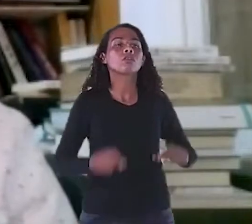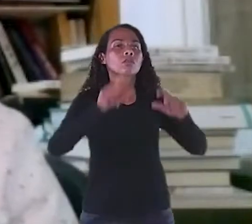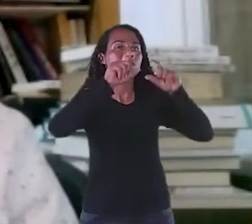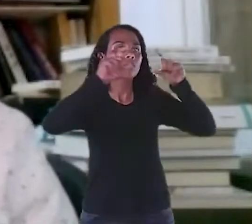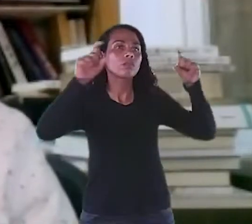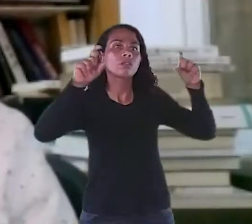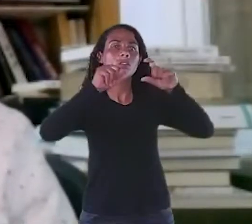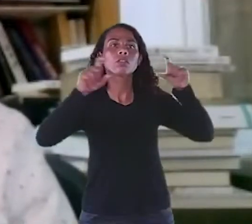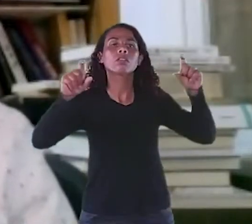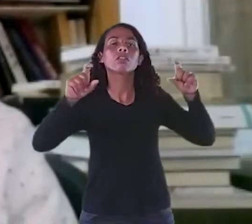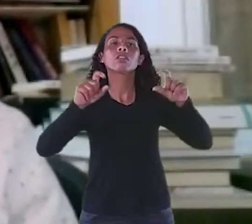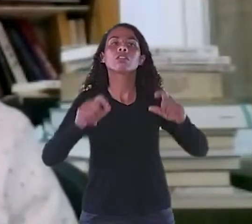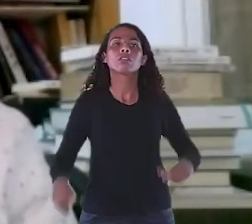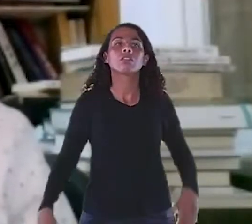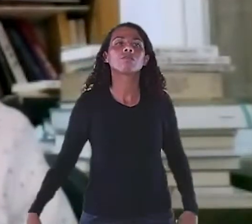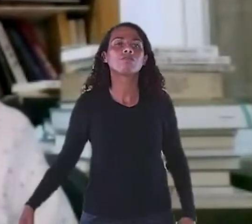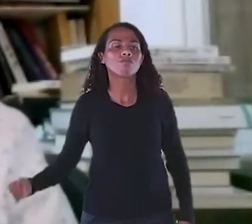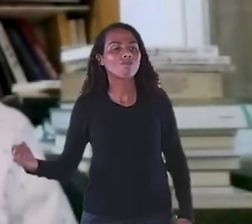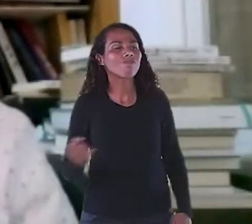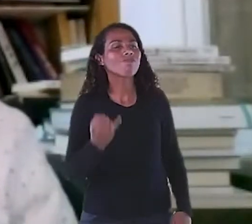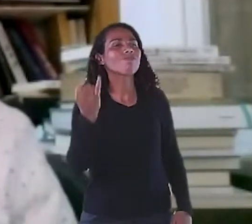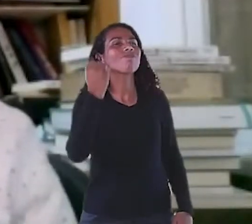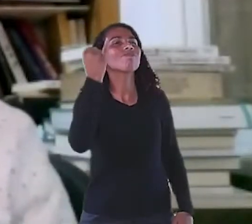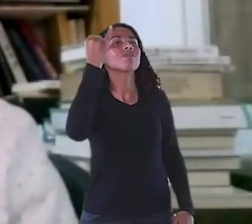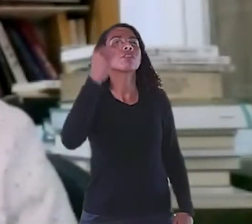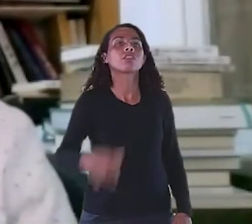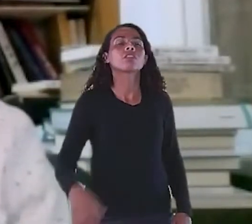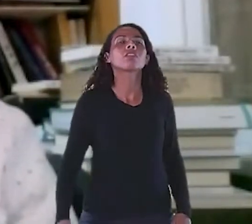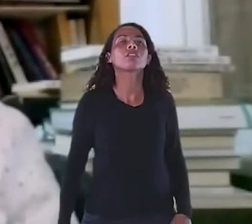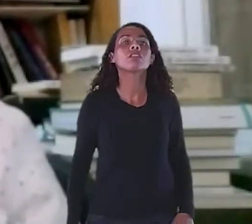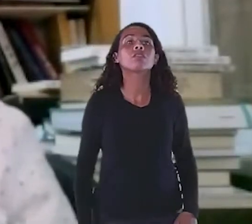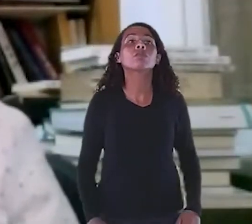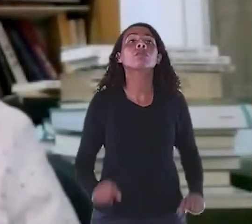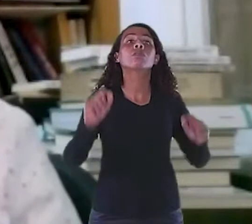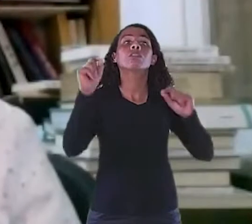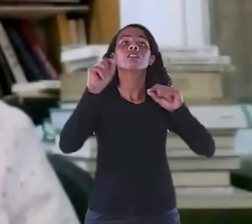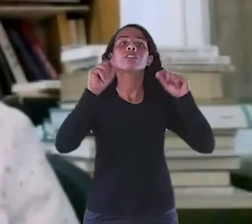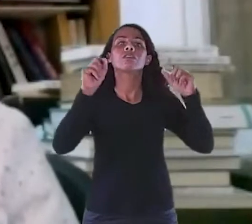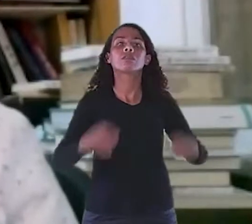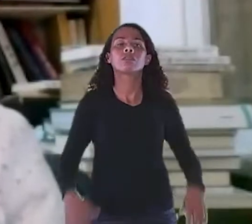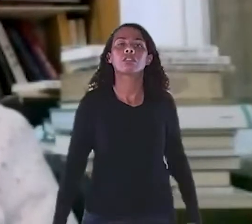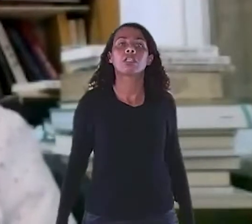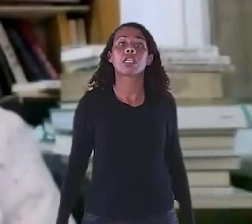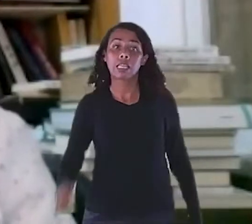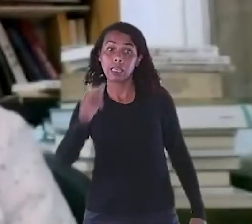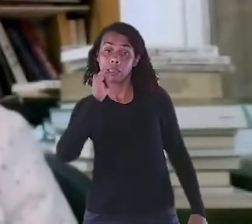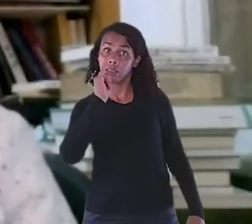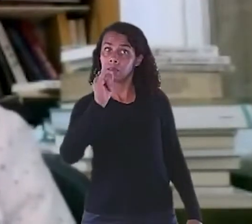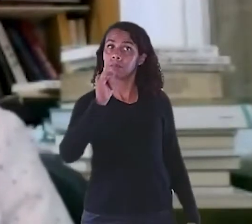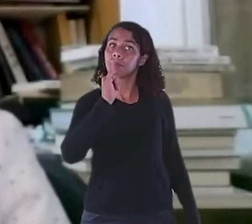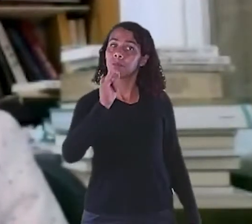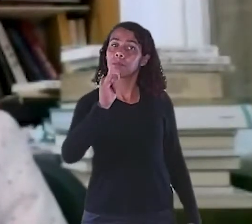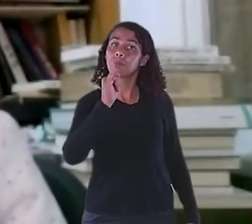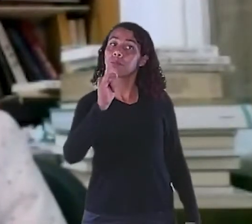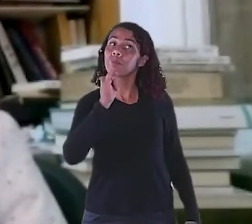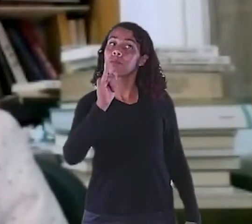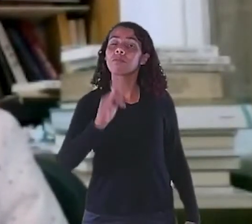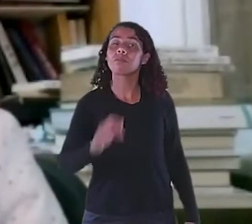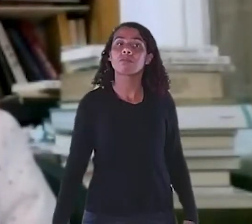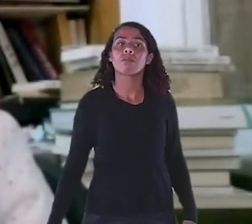narrativa, aliás, ele usou a palavra narrativa não nesse sentido medonho que tem hoje, né? O que torna boa uma narrativa não é